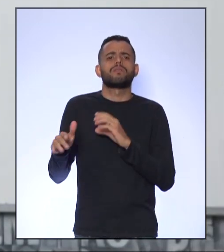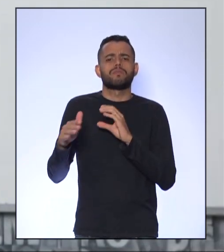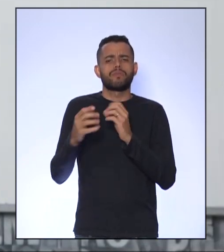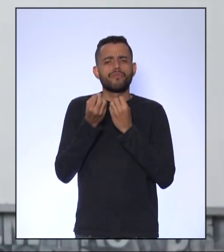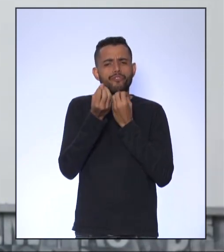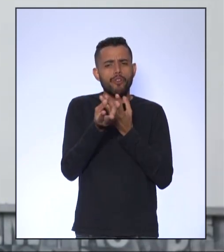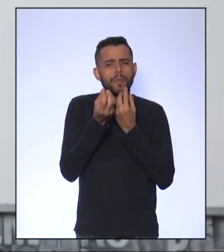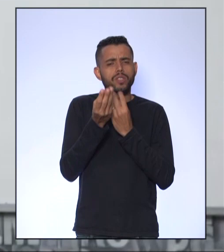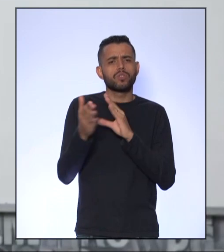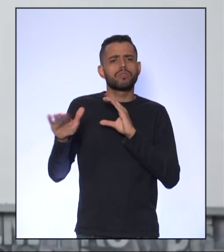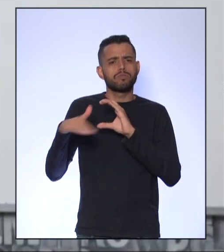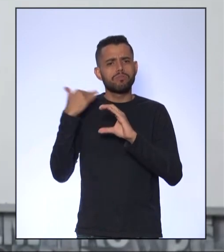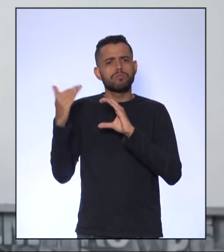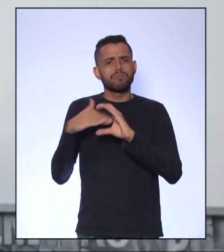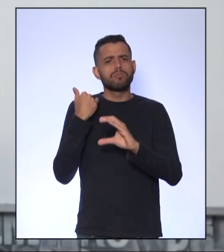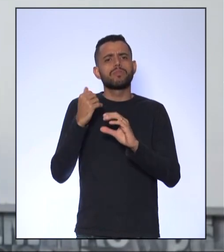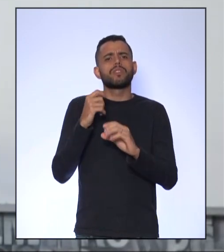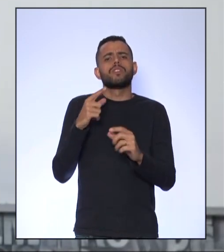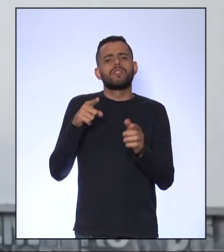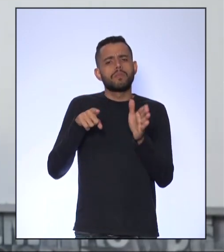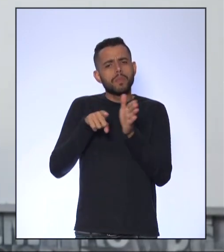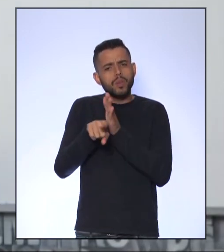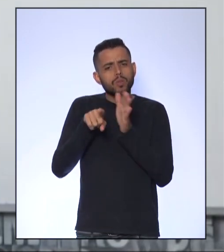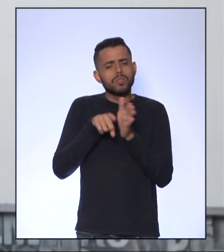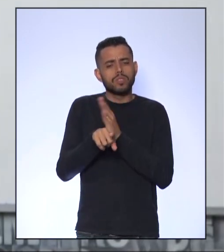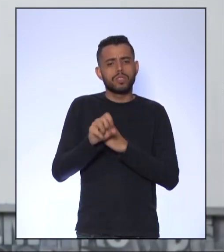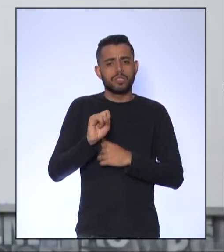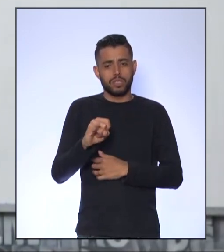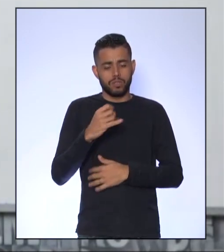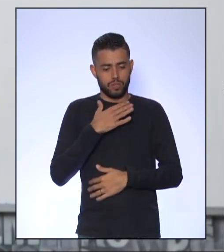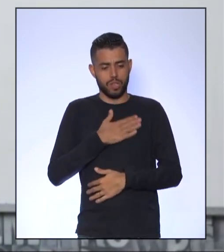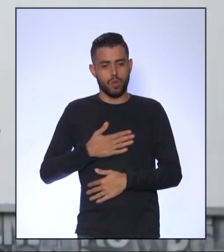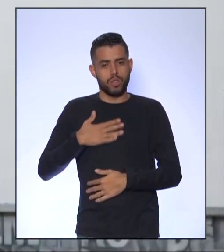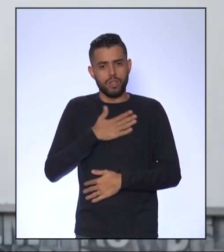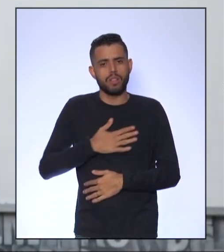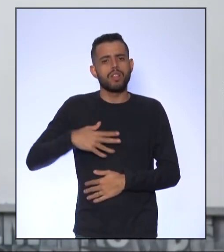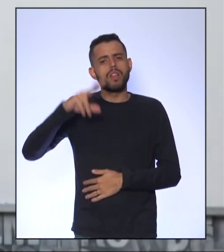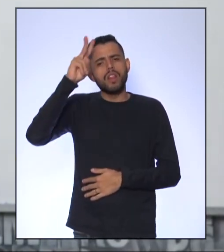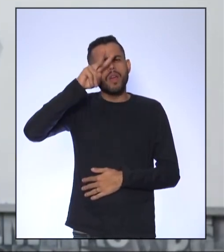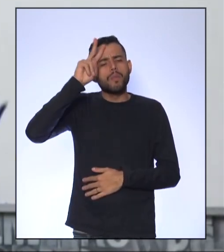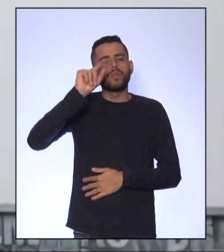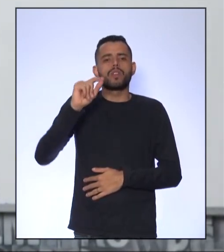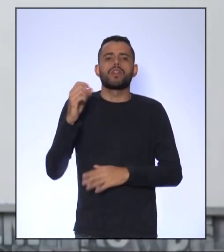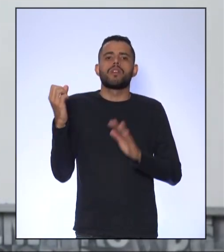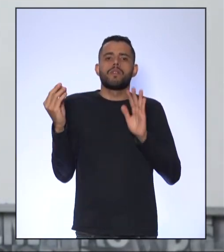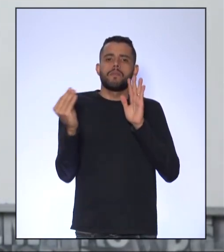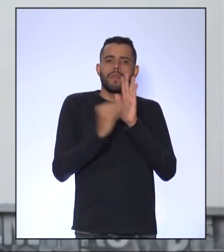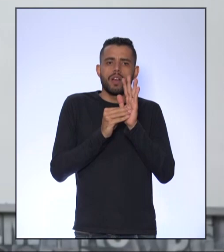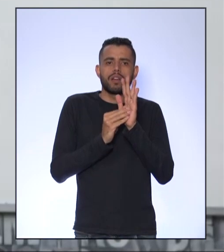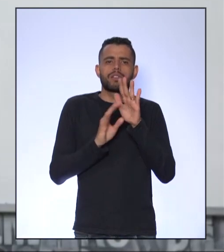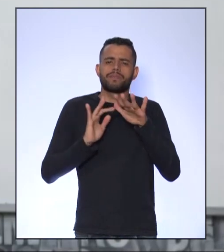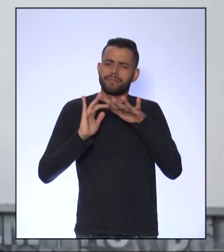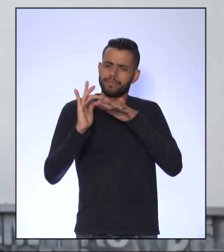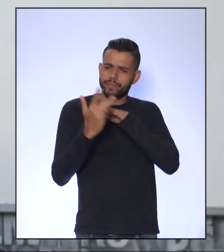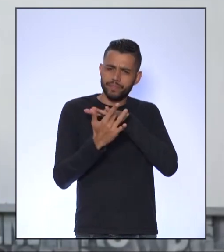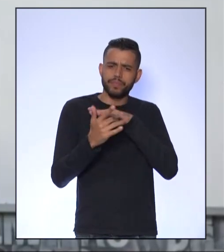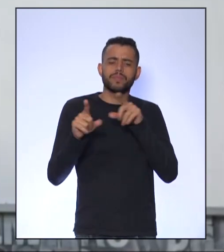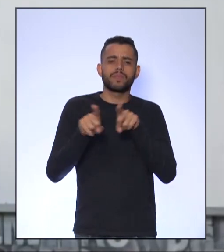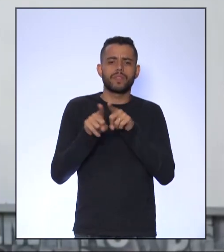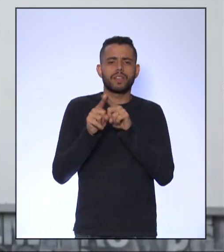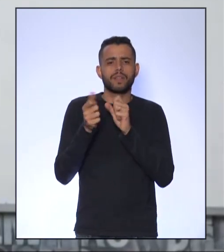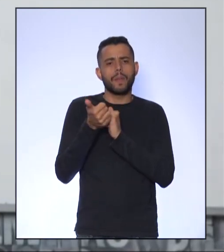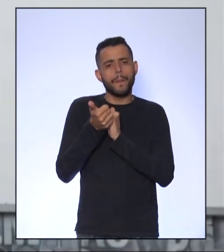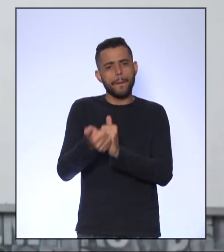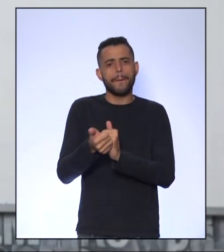suas informações, os seus questionamentos. E se está gostando, lembre-se de marcar a gente nas redes sociais, de seguir também, porque